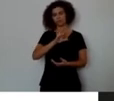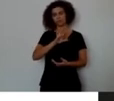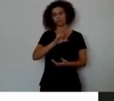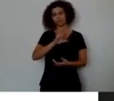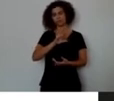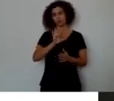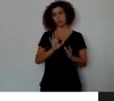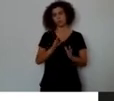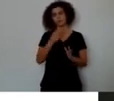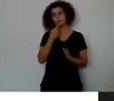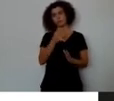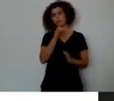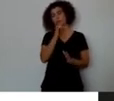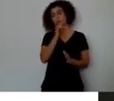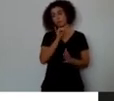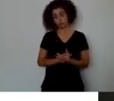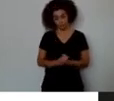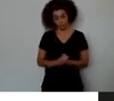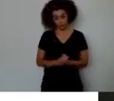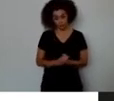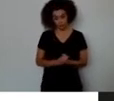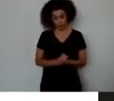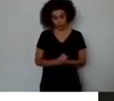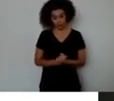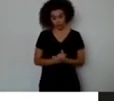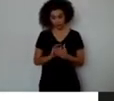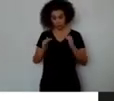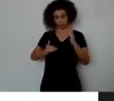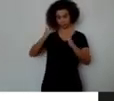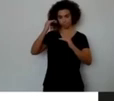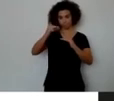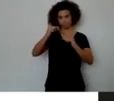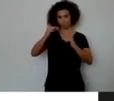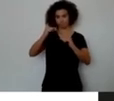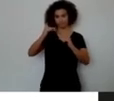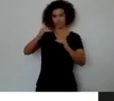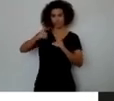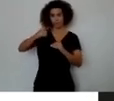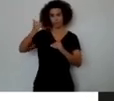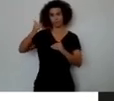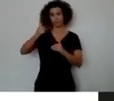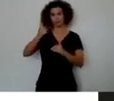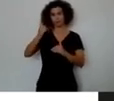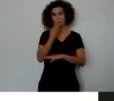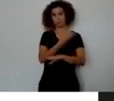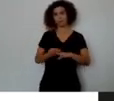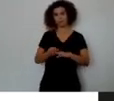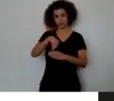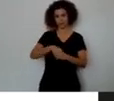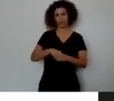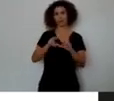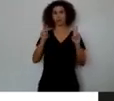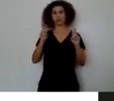respeito dessa supremacia branca dentro da religião, né? Até porque eu vejo muito dessa parte